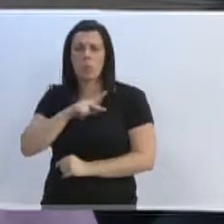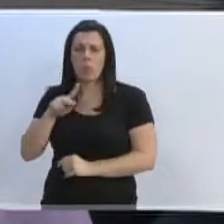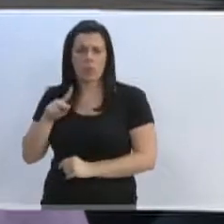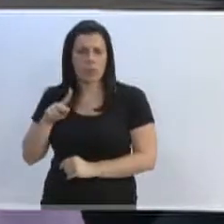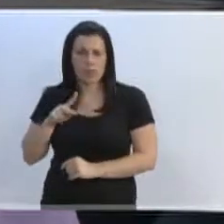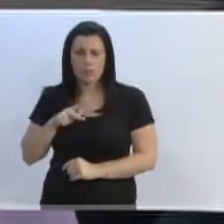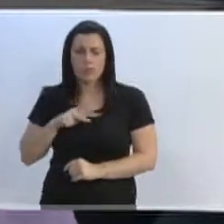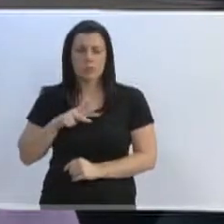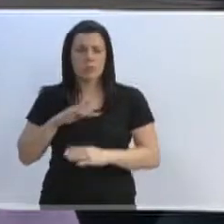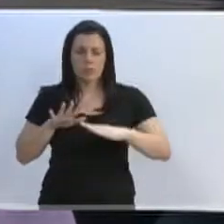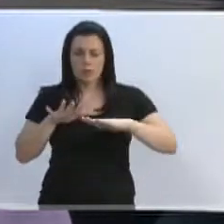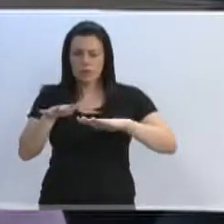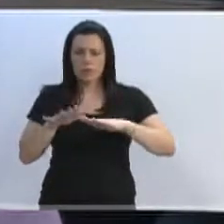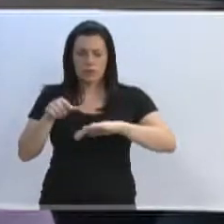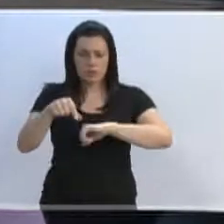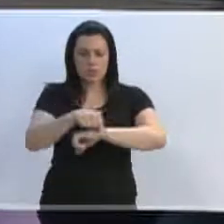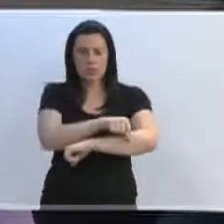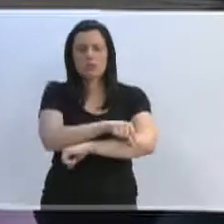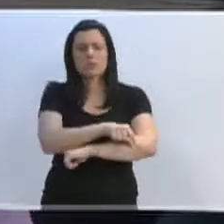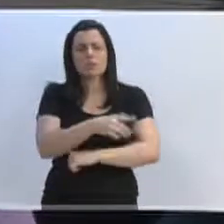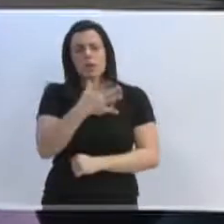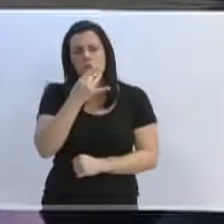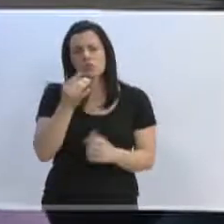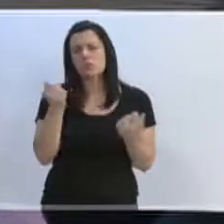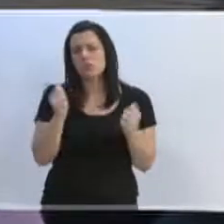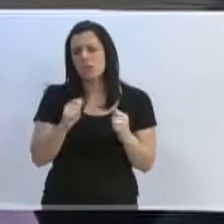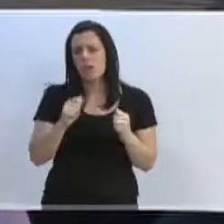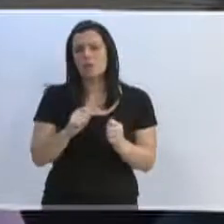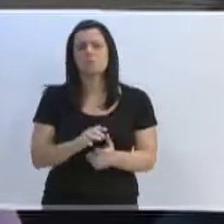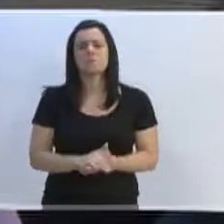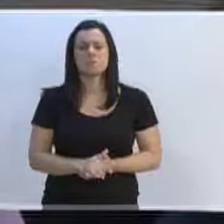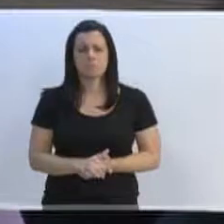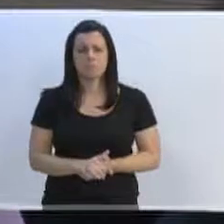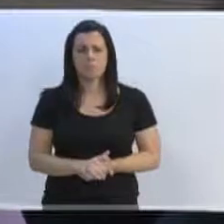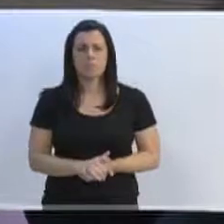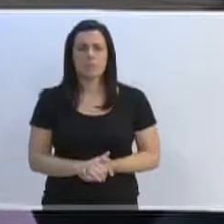a faixa e a calçada fora ali, eu também acho que tem condições. Tem condições porque